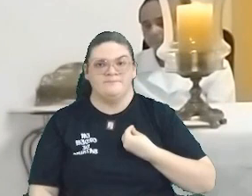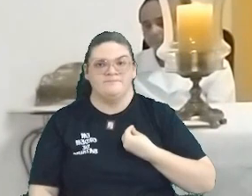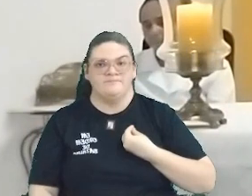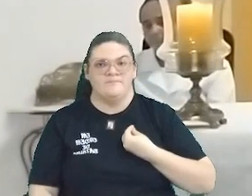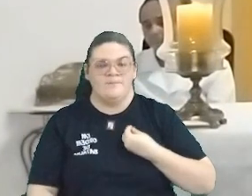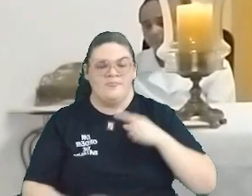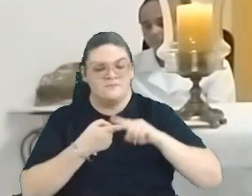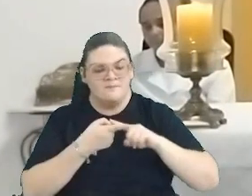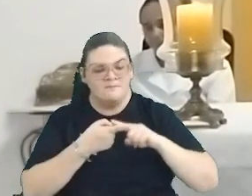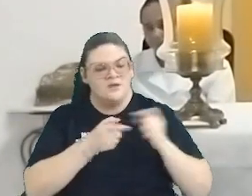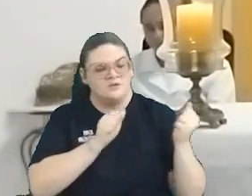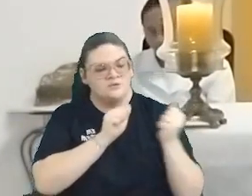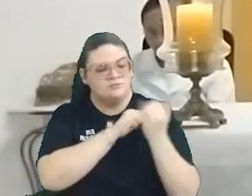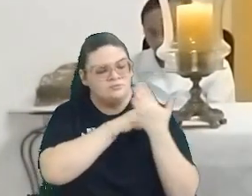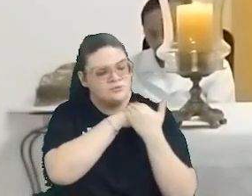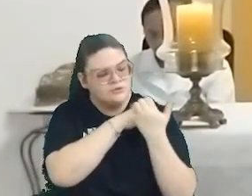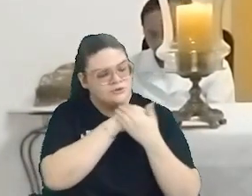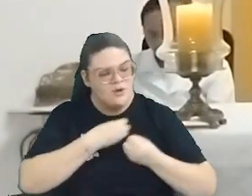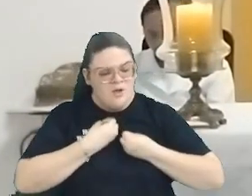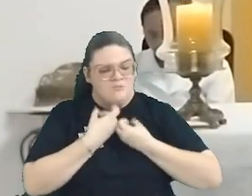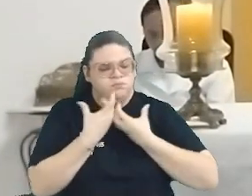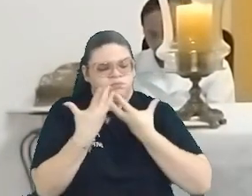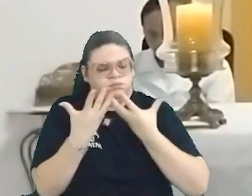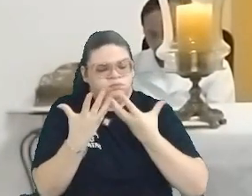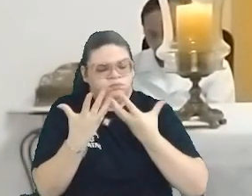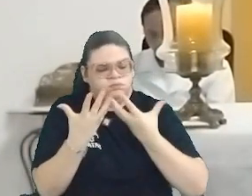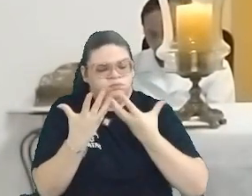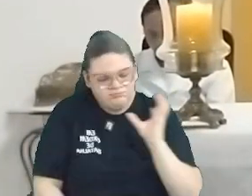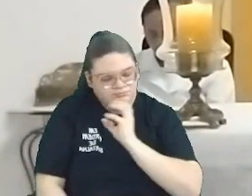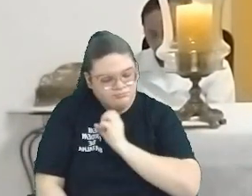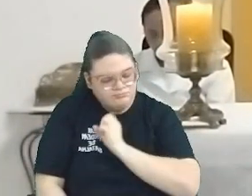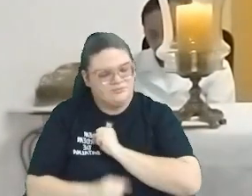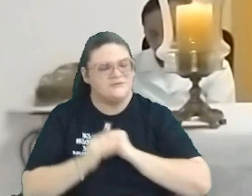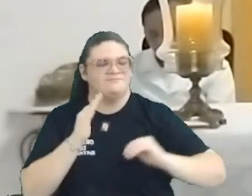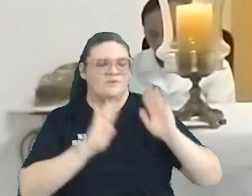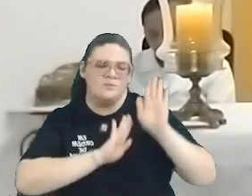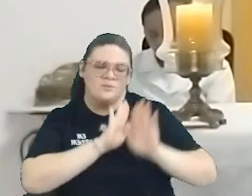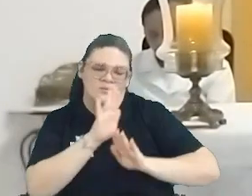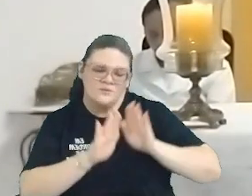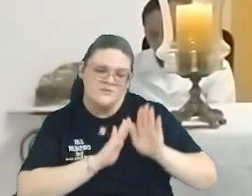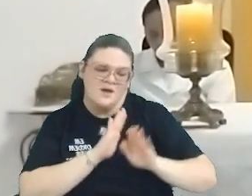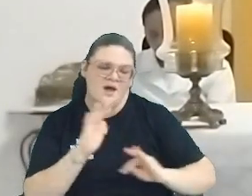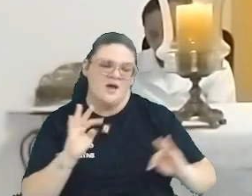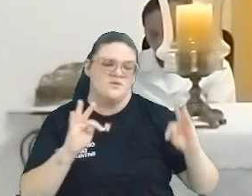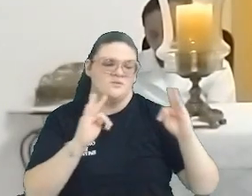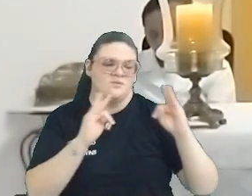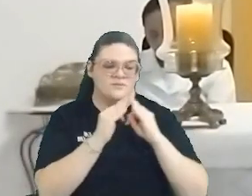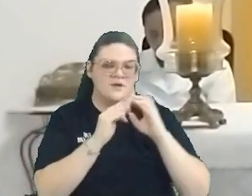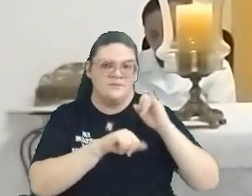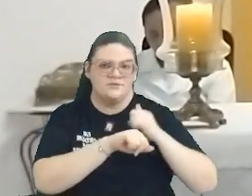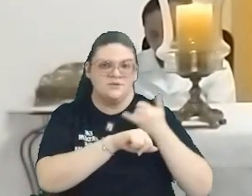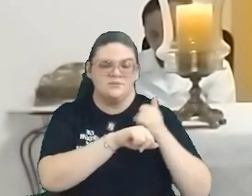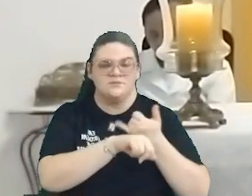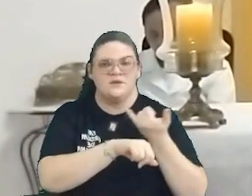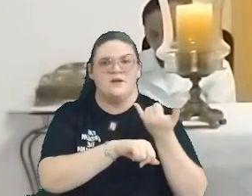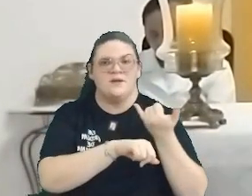pelo zelo que levou Jesus a ter esta atitude no cuidado para com o templo de Jerusalém. Que o